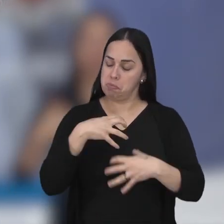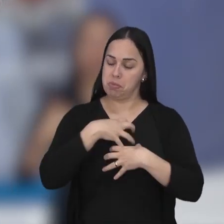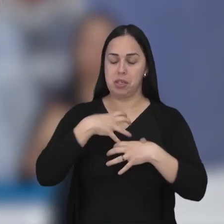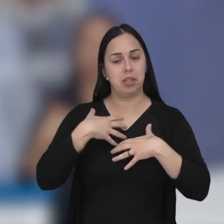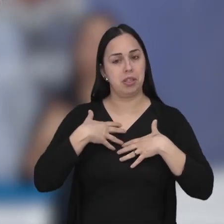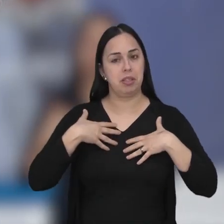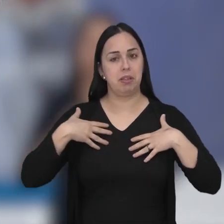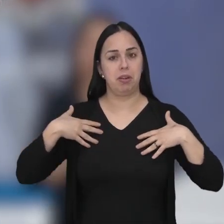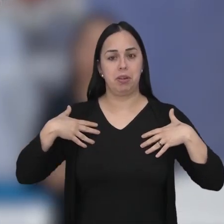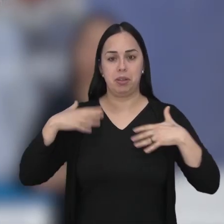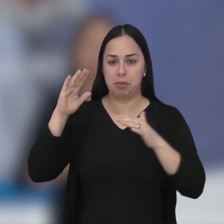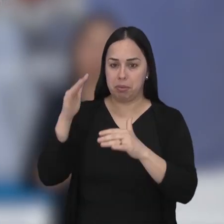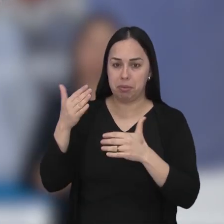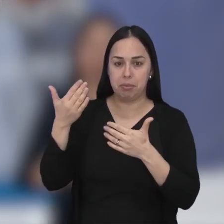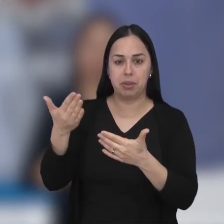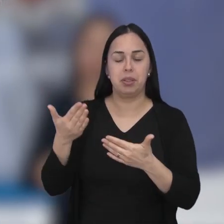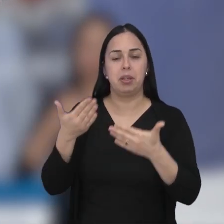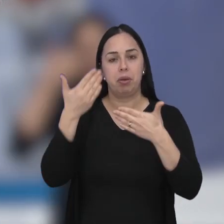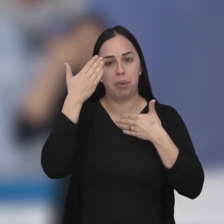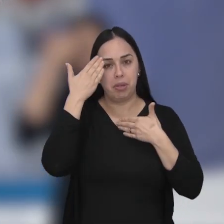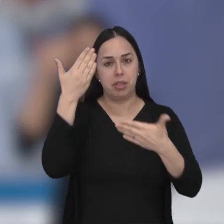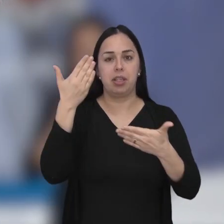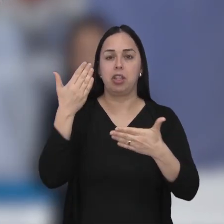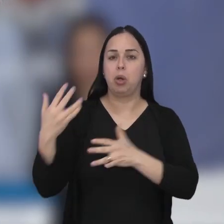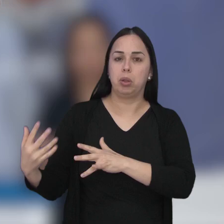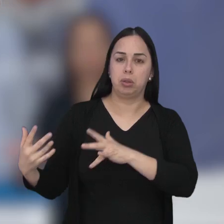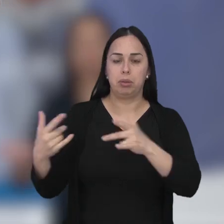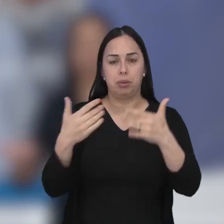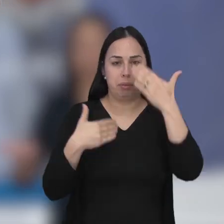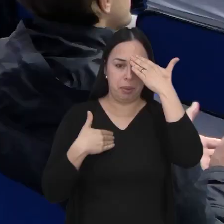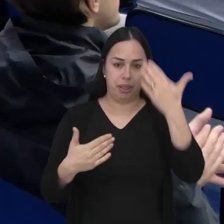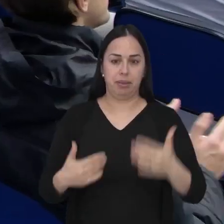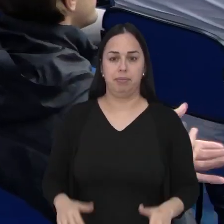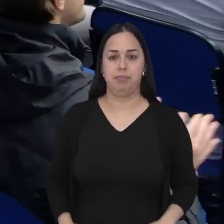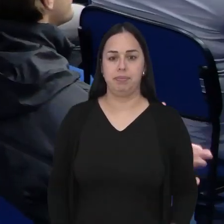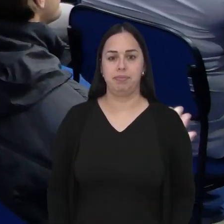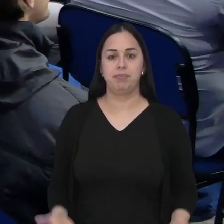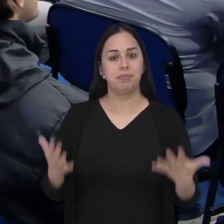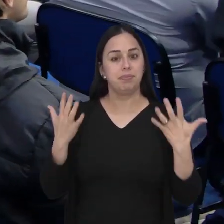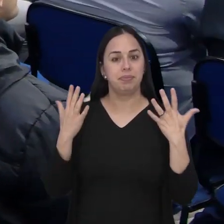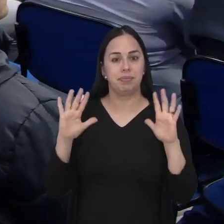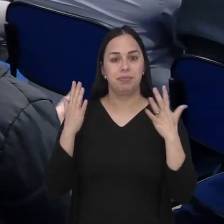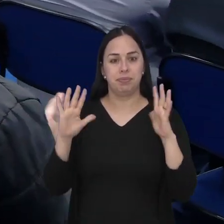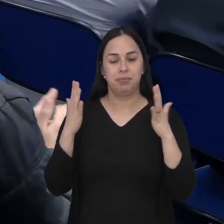nossa empresa. Então, queria agradecer a todo mundo hoje por isso. Obrigado.